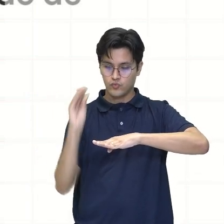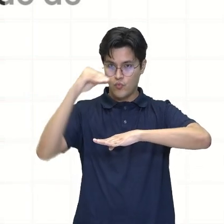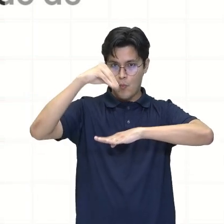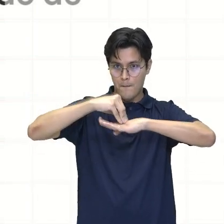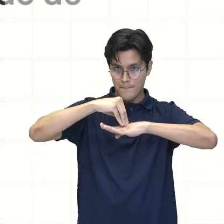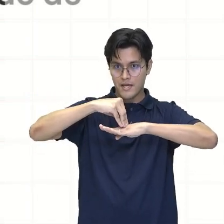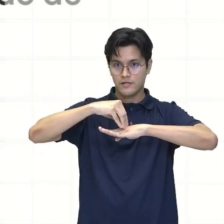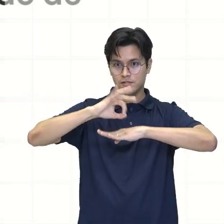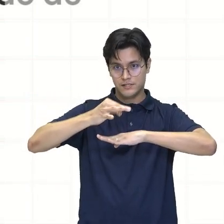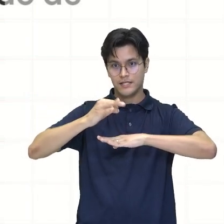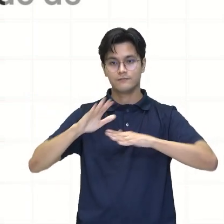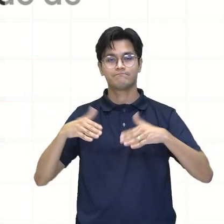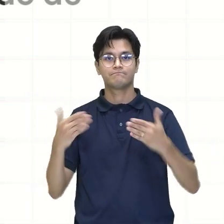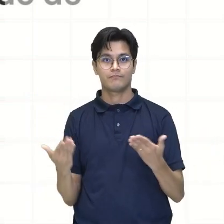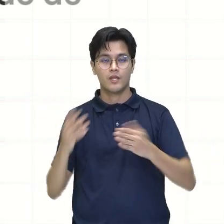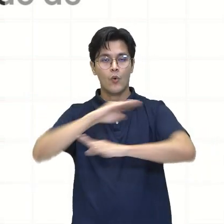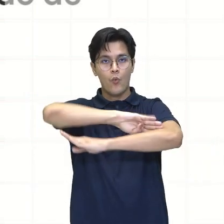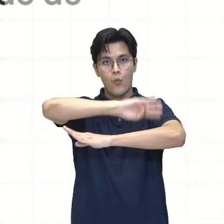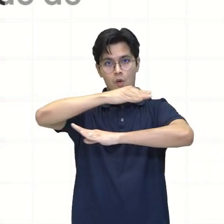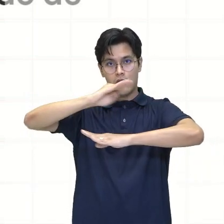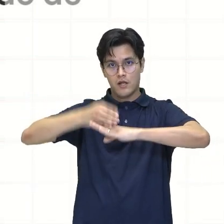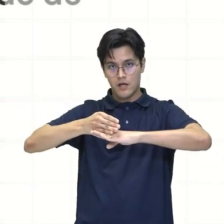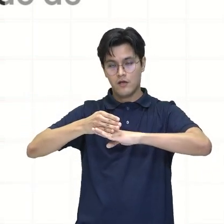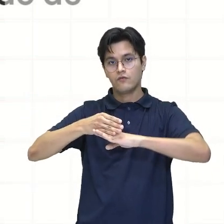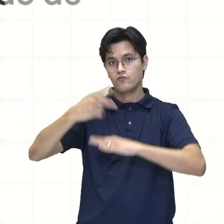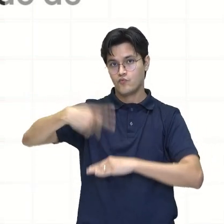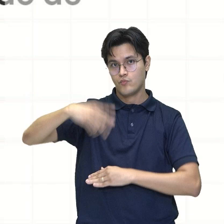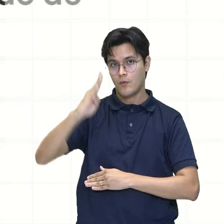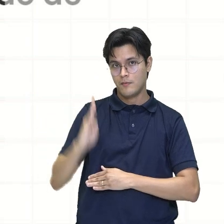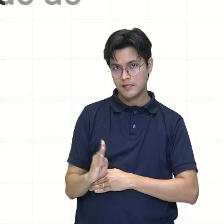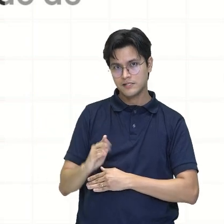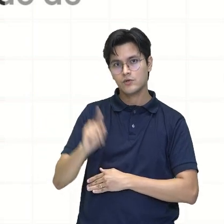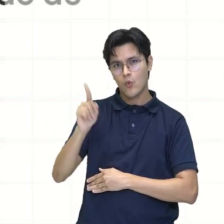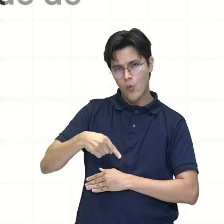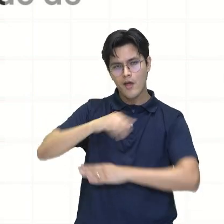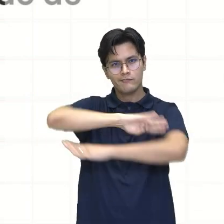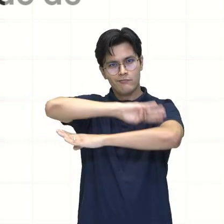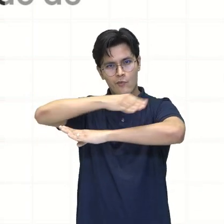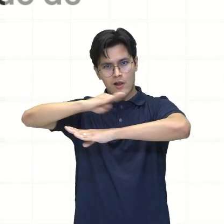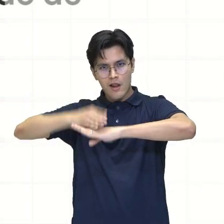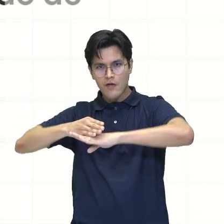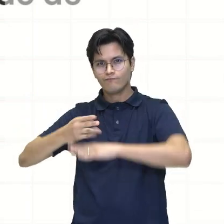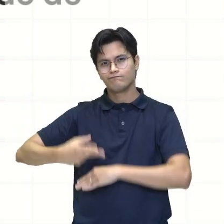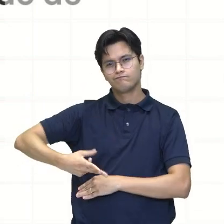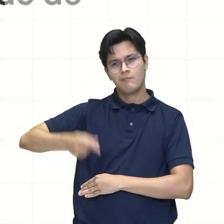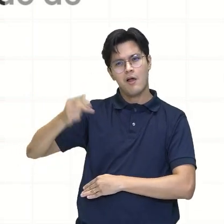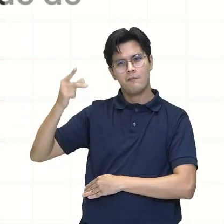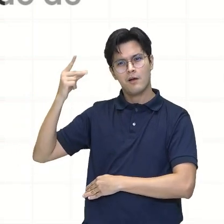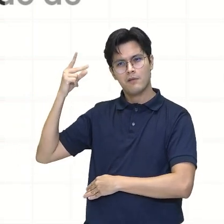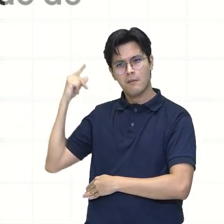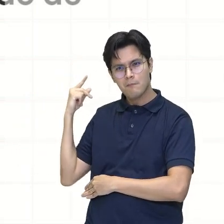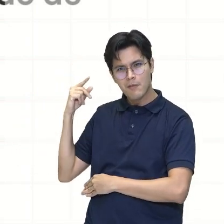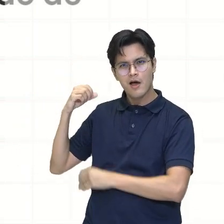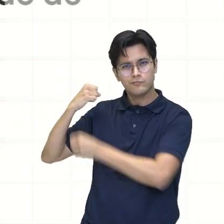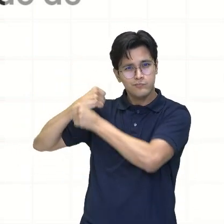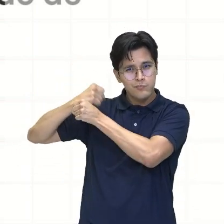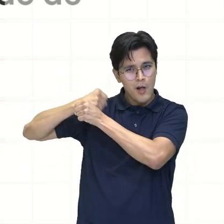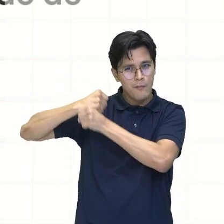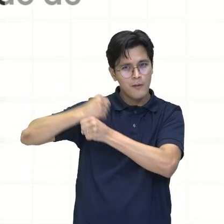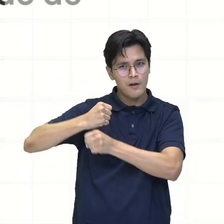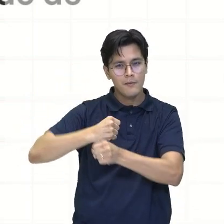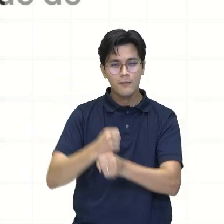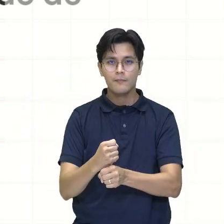Brasil, notavelmente, é um relevo antigo, né, sofrendo desgaste ao longo de milhões de anos, de